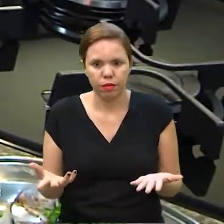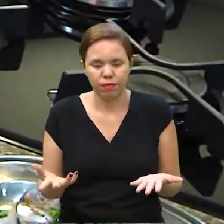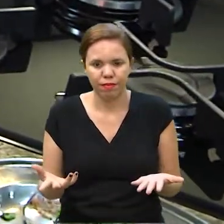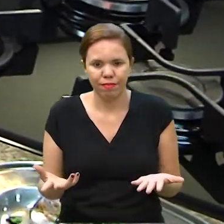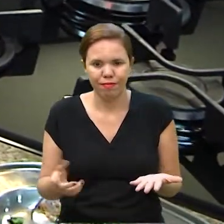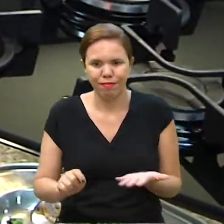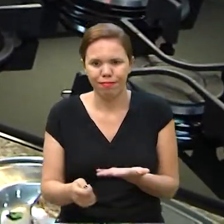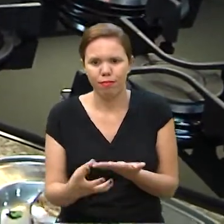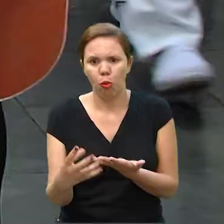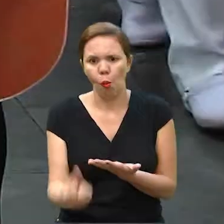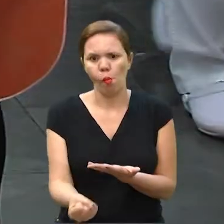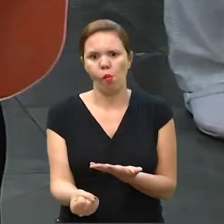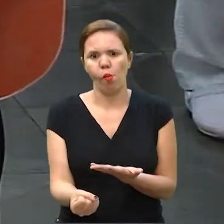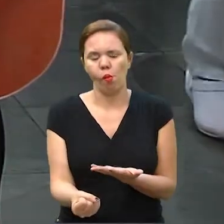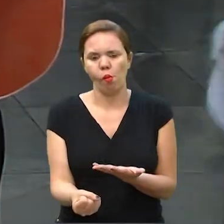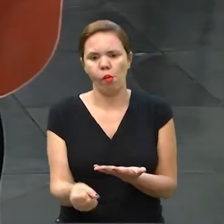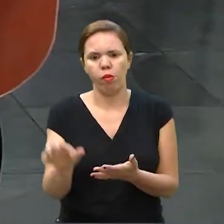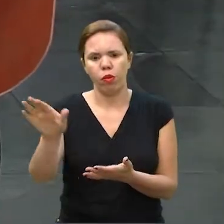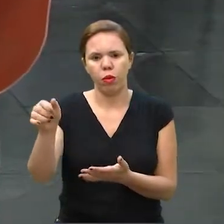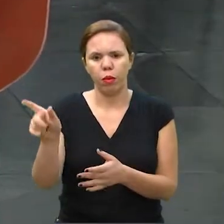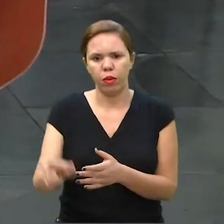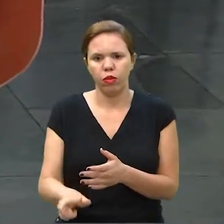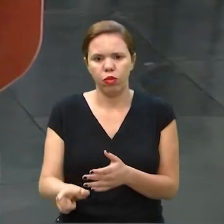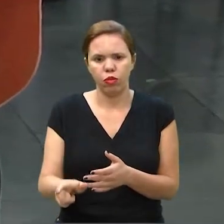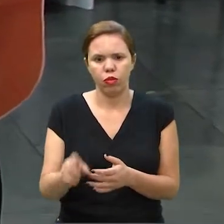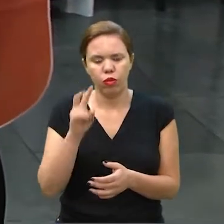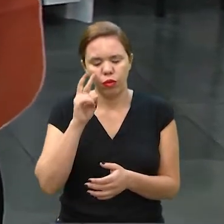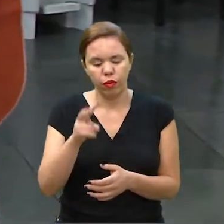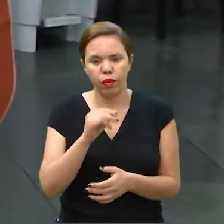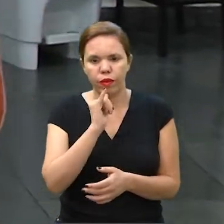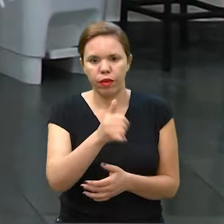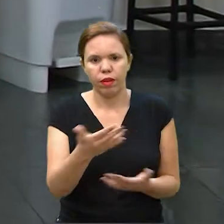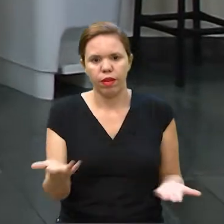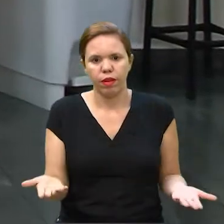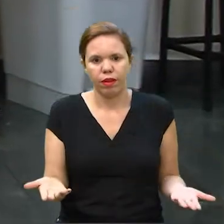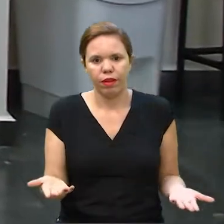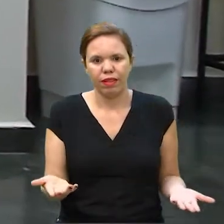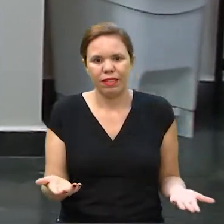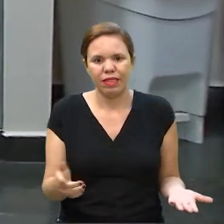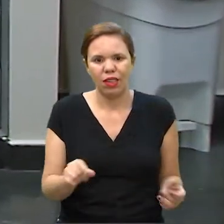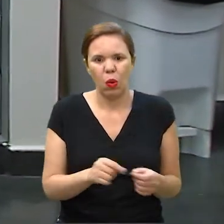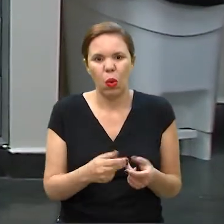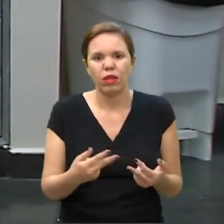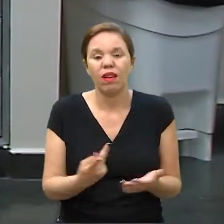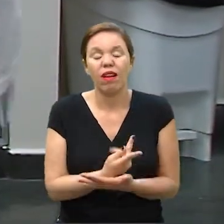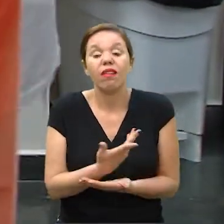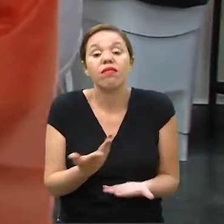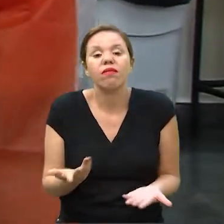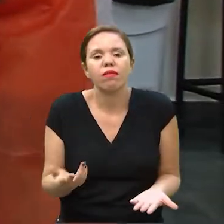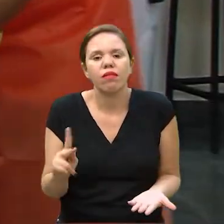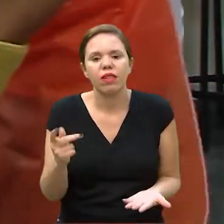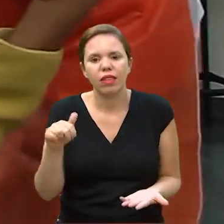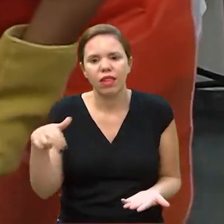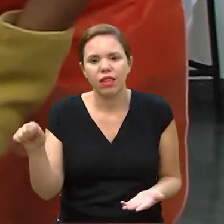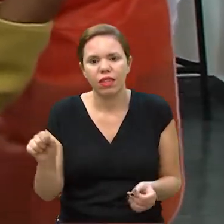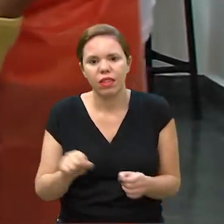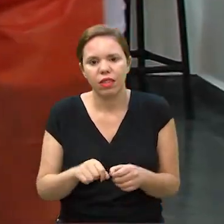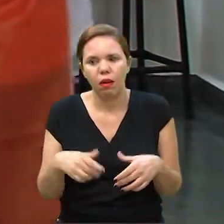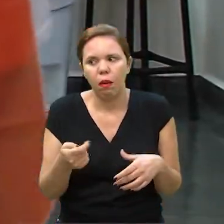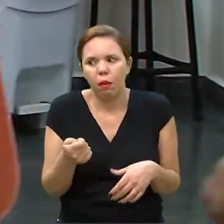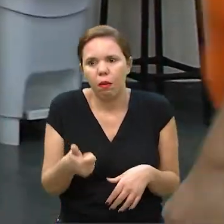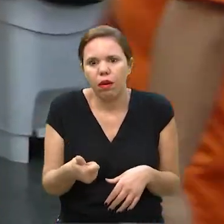estava desligado. Ela chamou o auxiliar e veio a notícia. Será que ela fez algo de errado? Hanna também